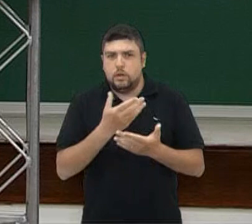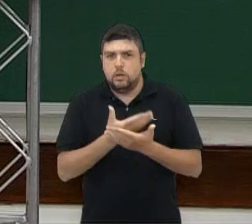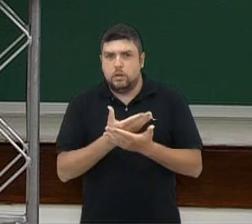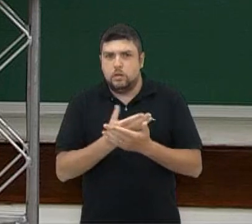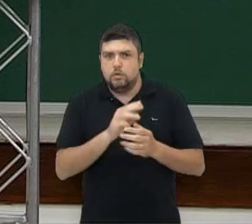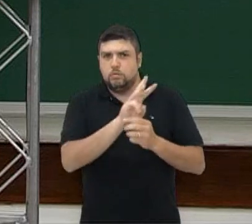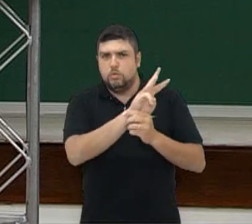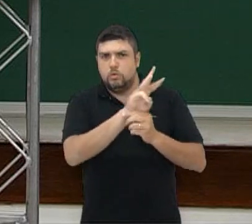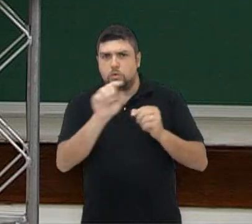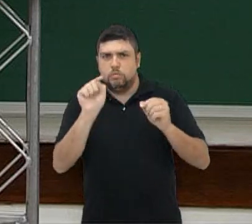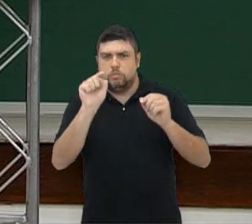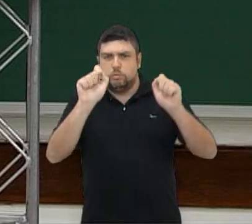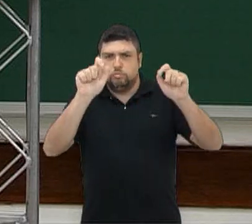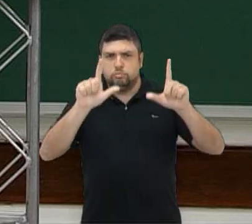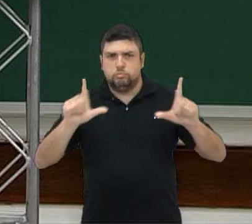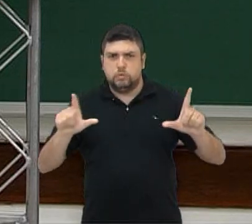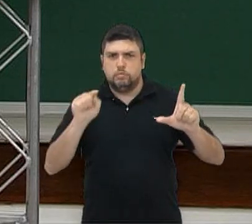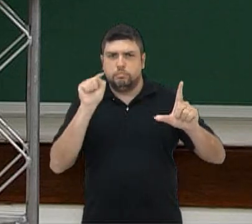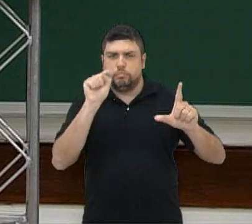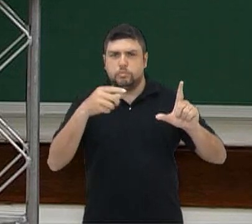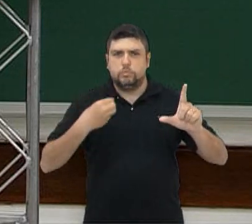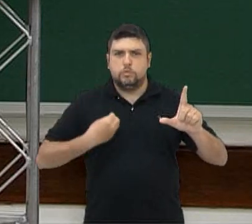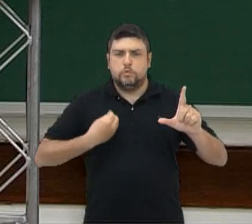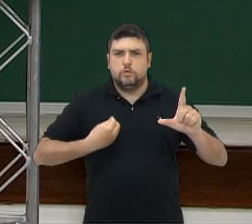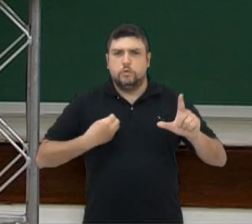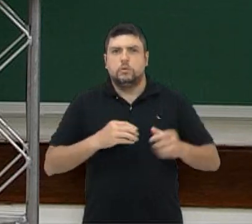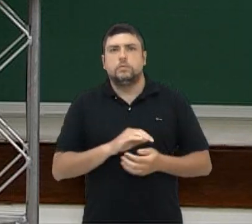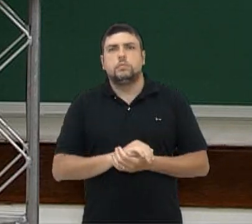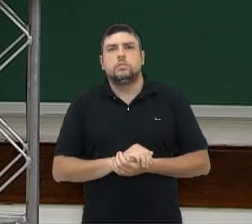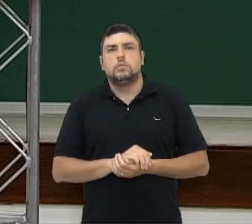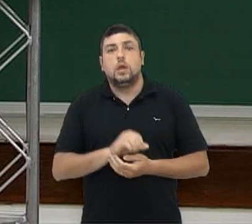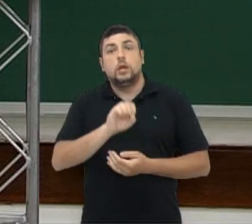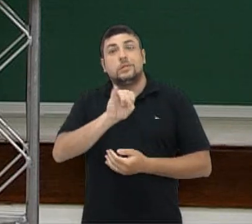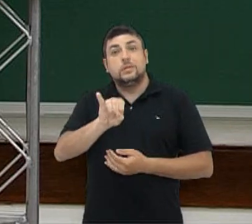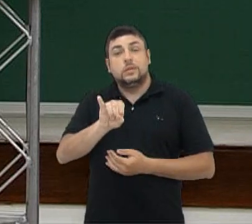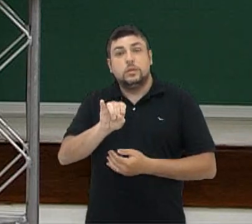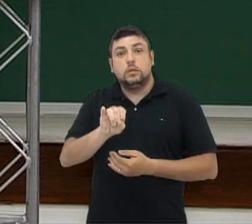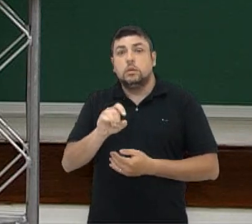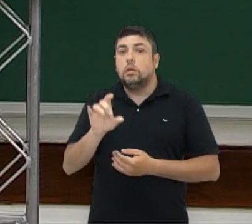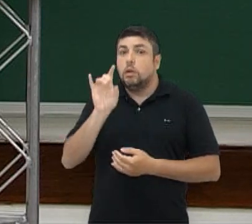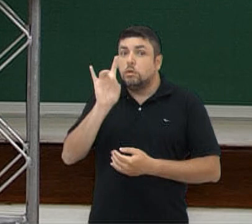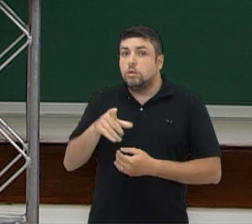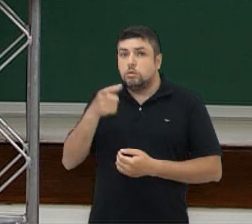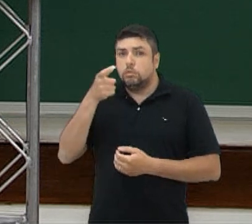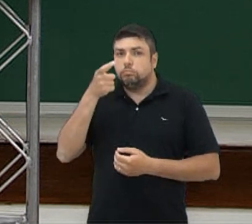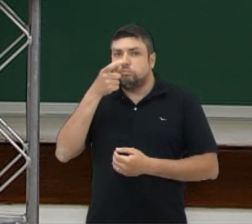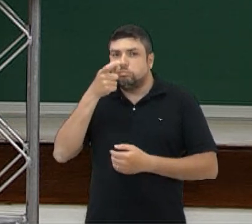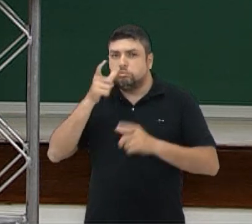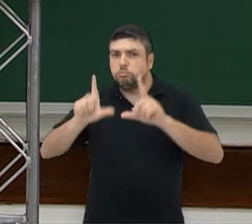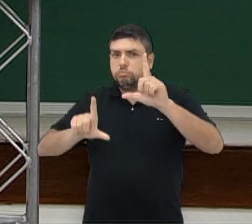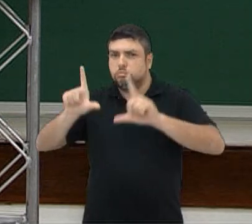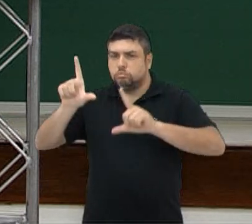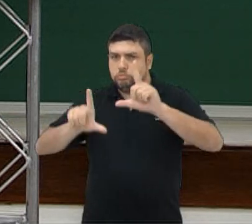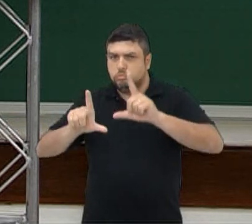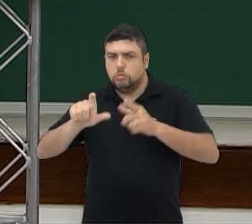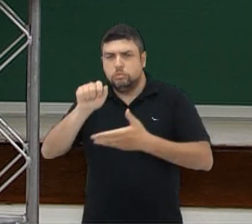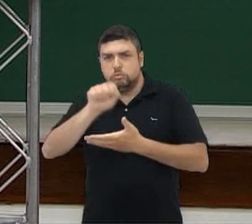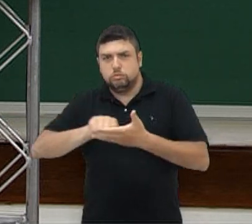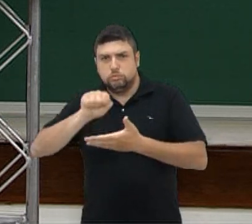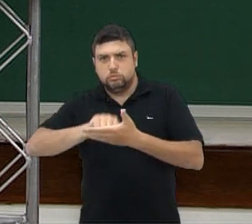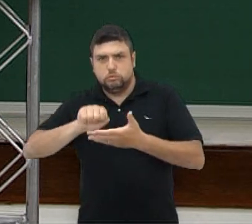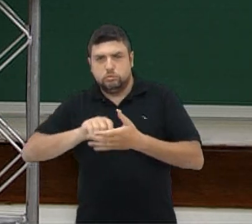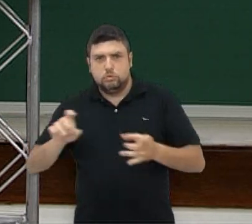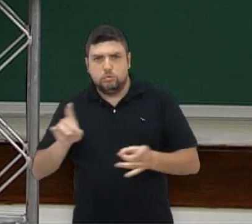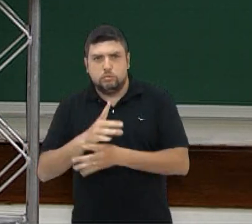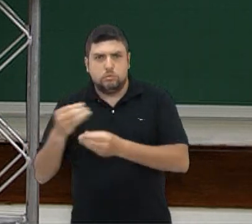as atividades da plataforma. E quem está assistindo pela televisão, que está pegando atividades lá na escola, não esqueçam de entregar essas atividades também, né?